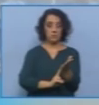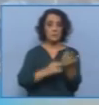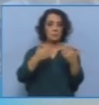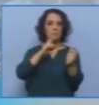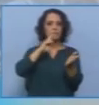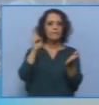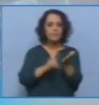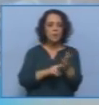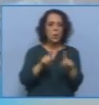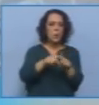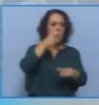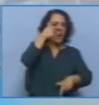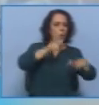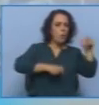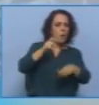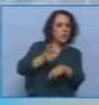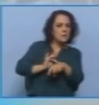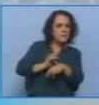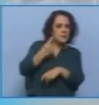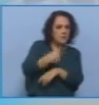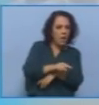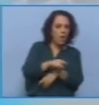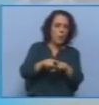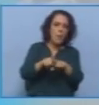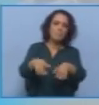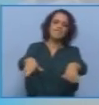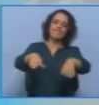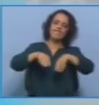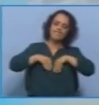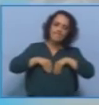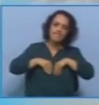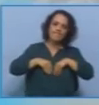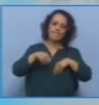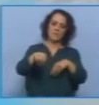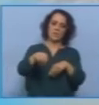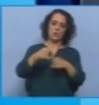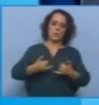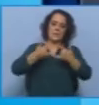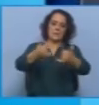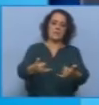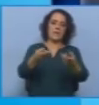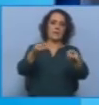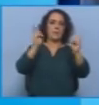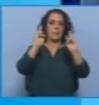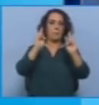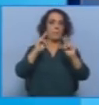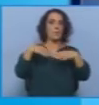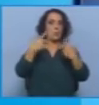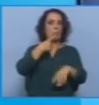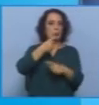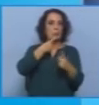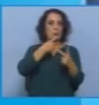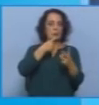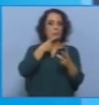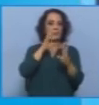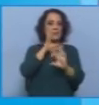a humanidade tem esta sensibilidade para acolher esta ação libertadora que vem a acontecer. Isso são muitas perguntas, mas